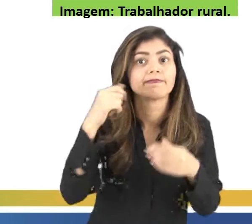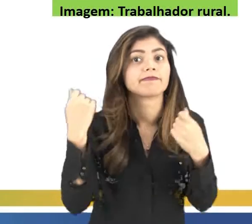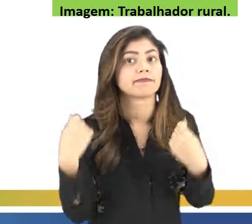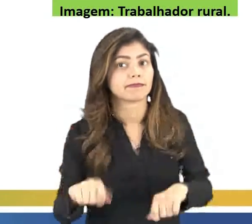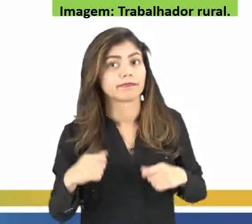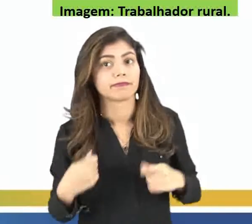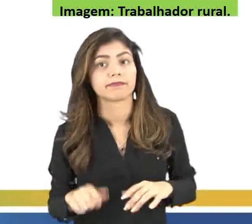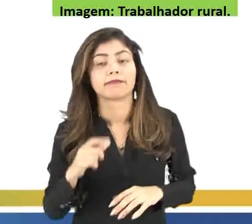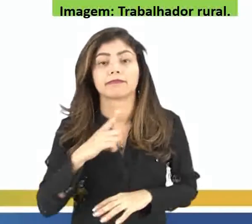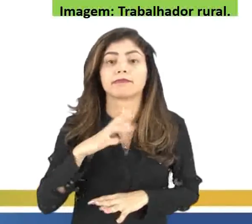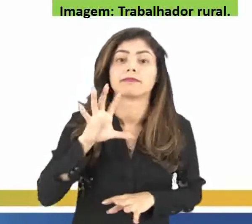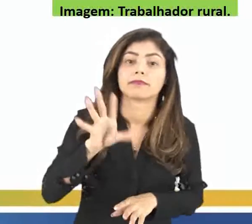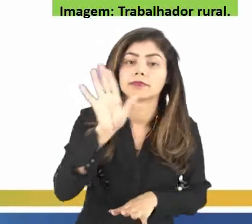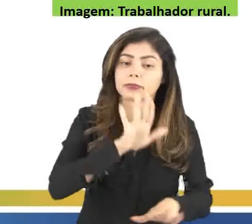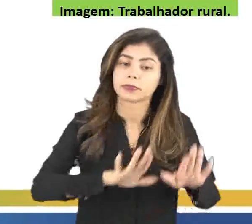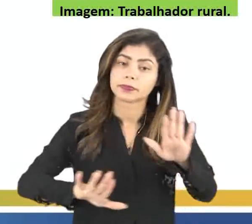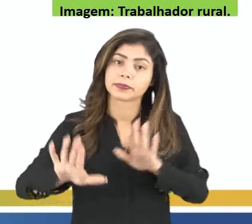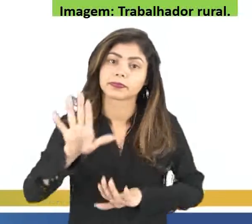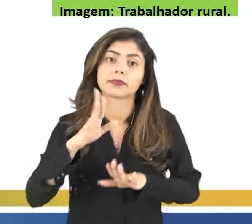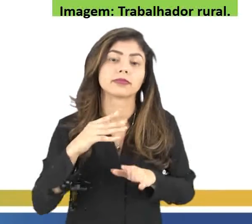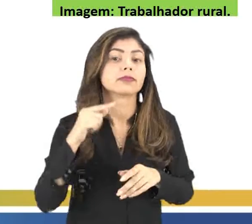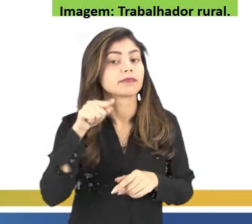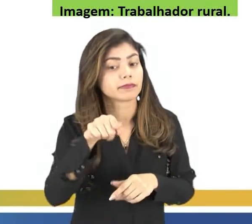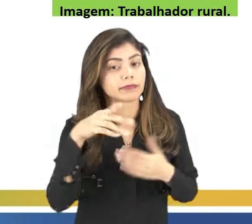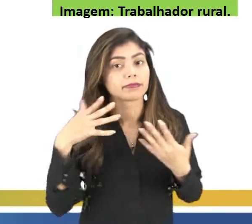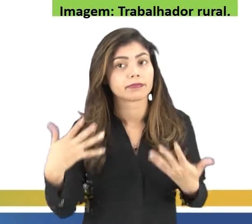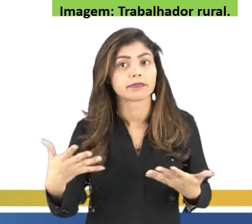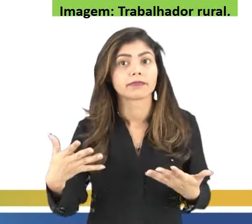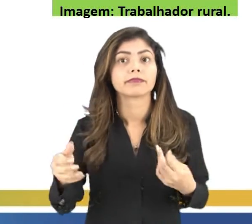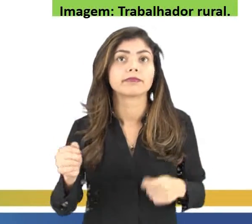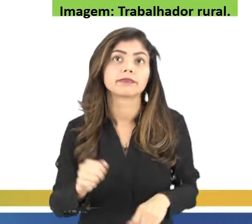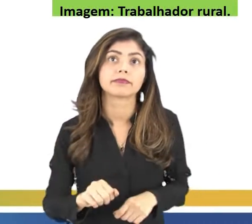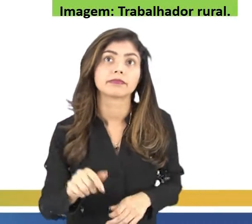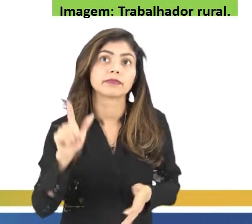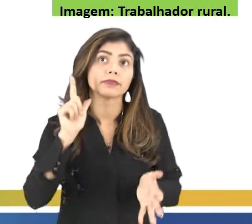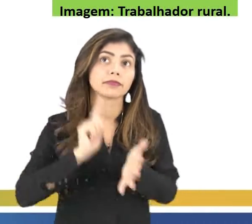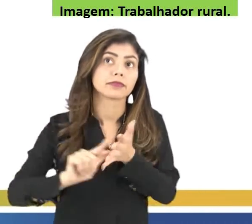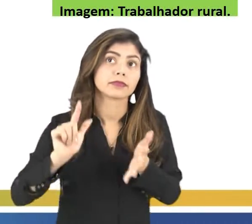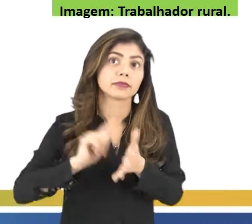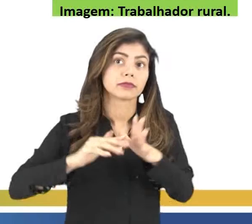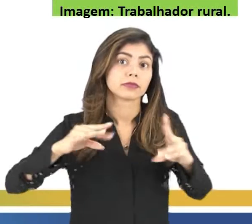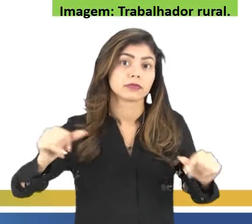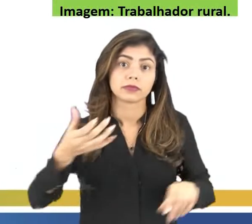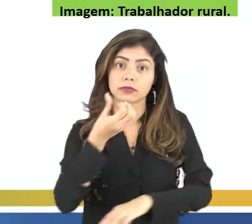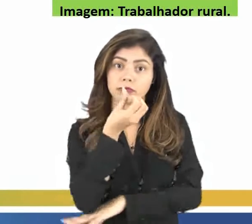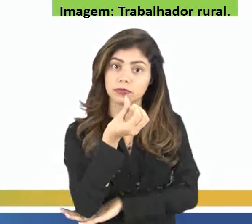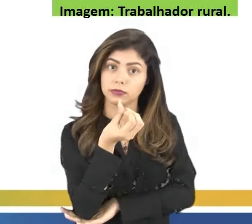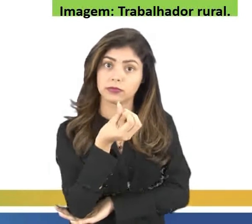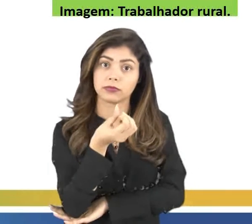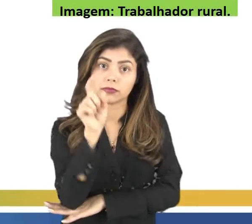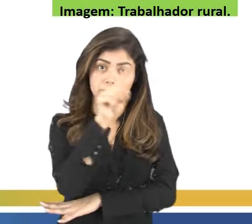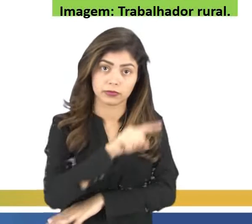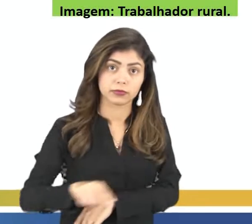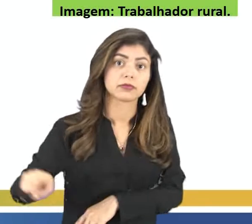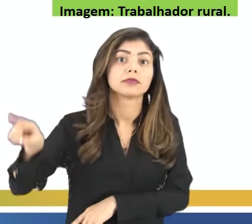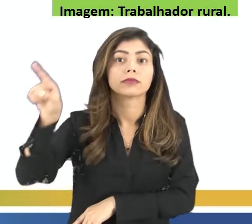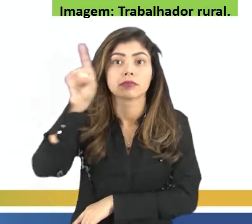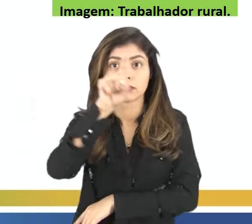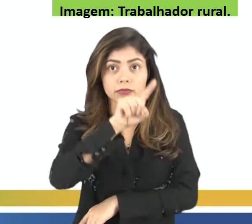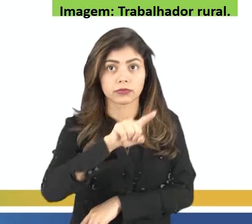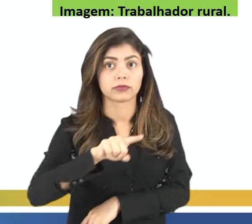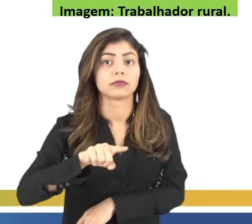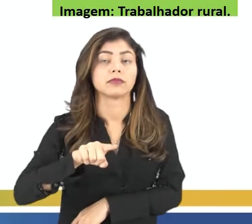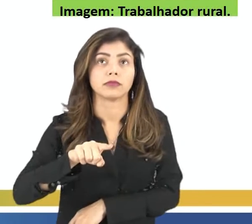temos o seguinte cuidado a ser tomado. Ele está limpando um terreno circular. E